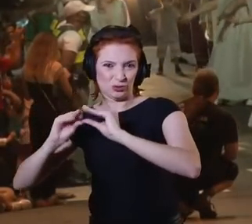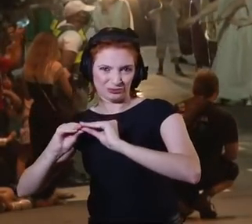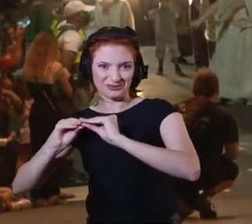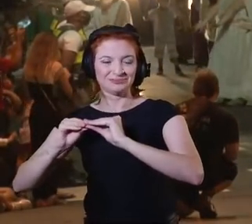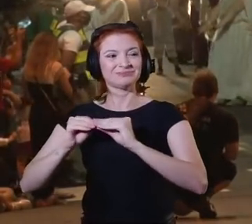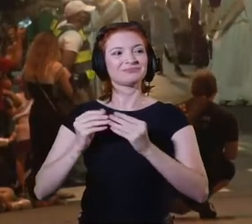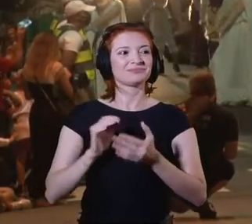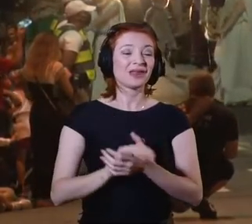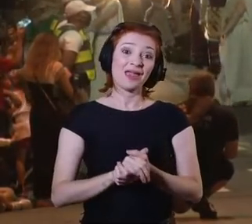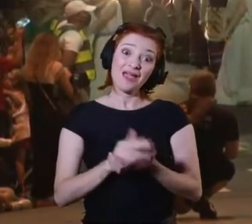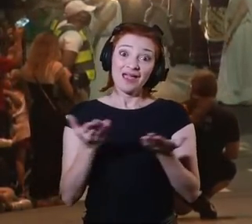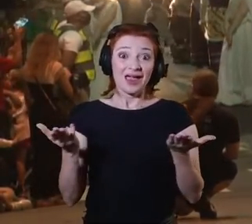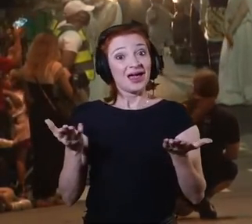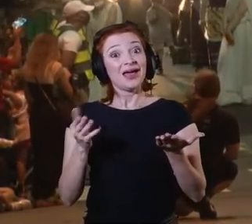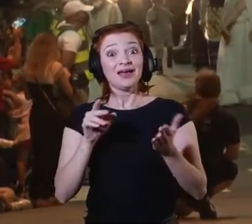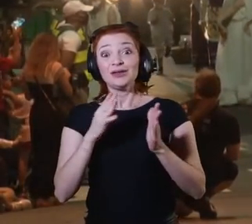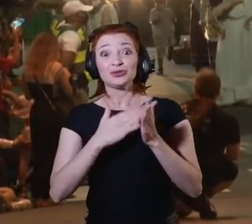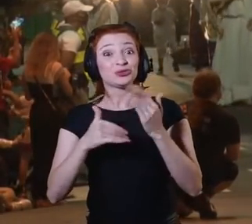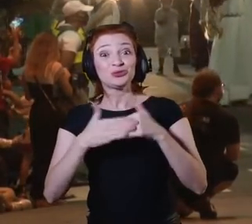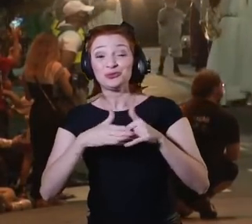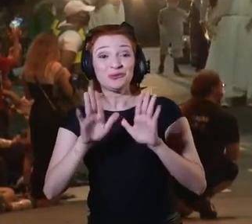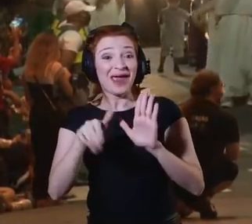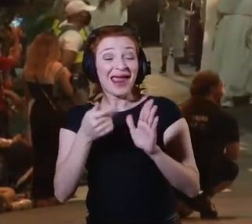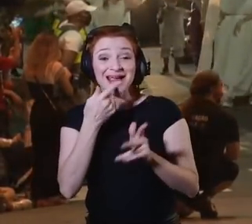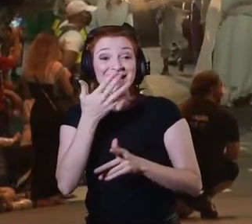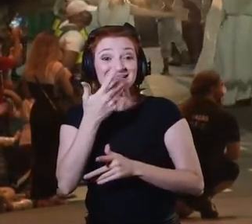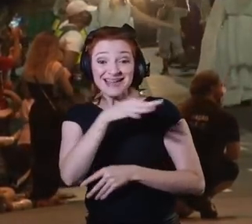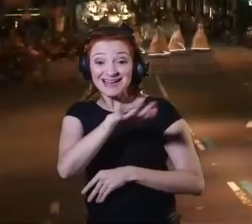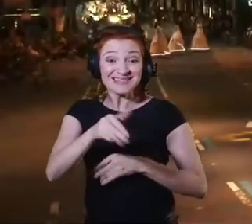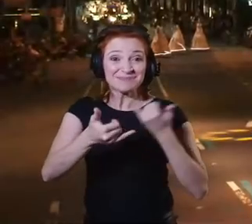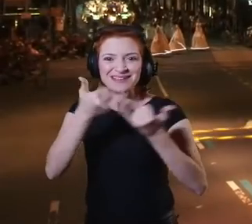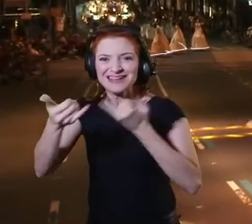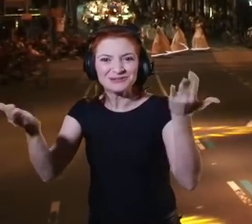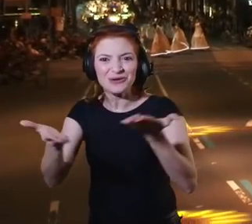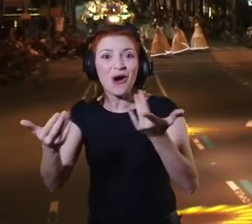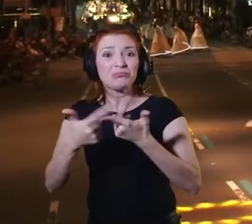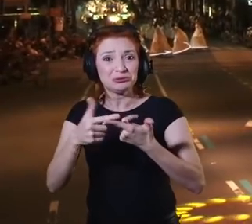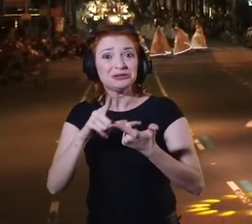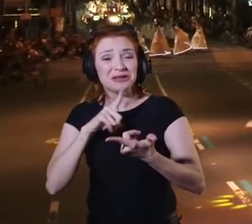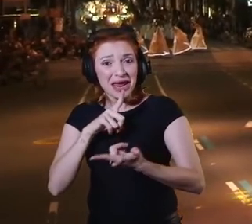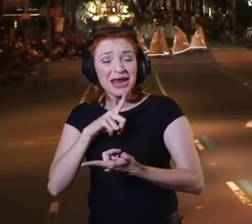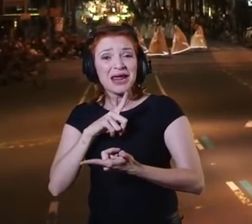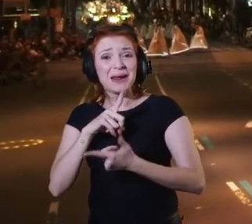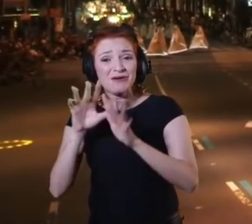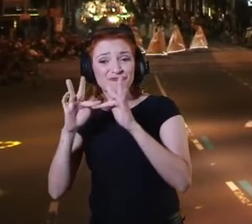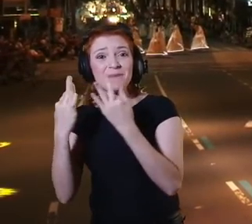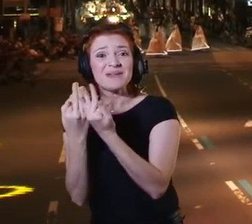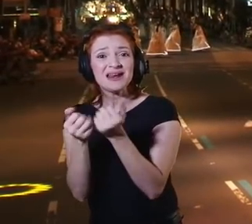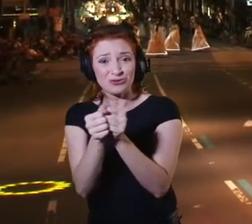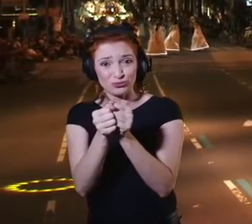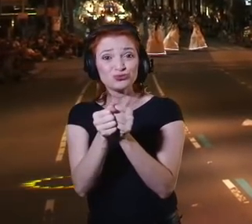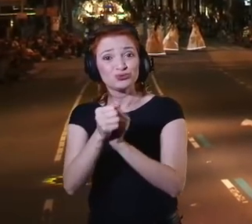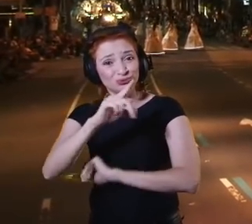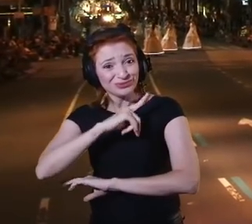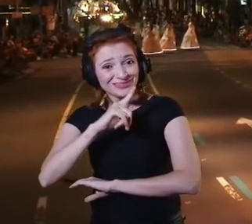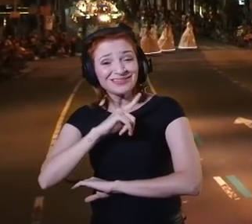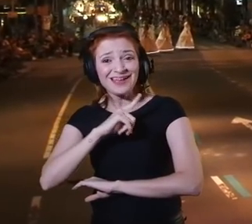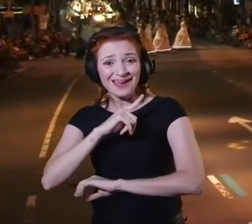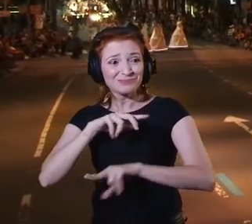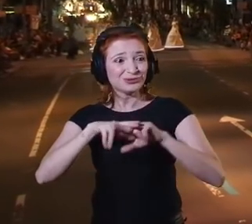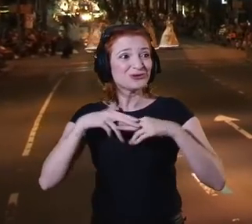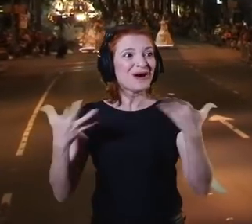vejam bem, tudo isso é espontâneo. Essas crianças são crianças que seus pais estão aqui acompanhando o desfile, e eles tiveram aqui